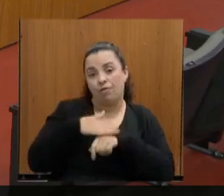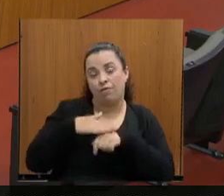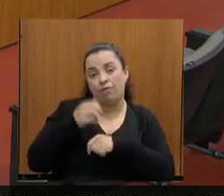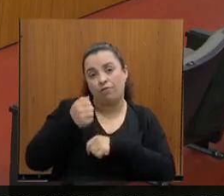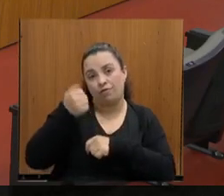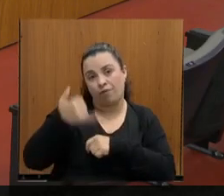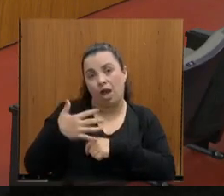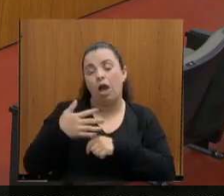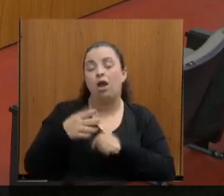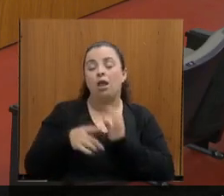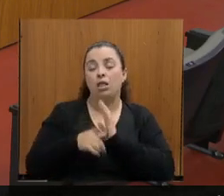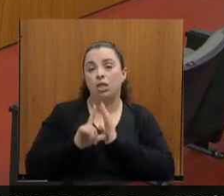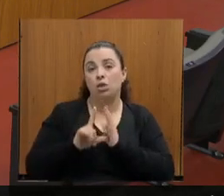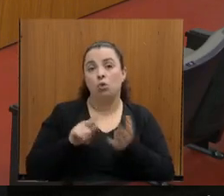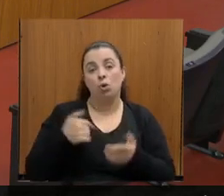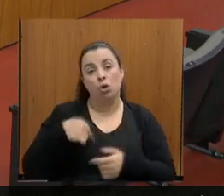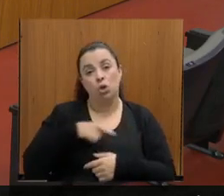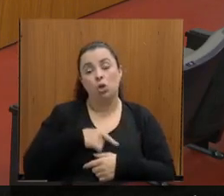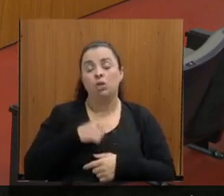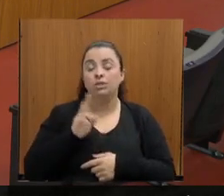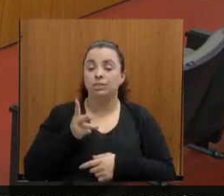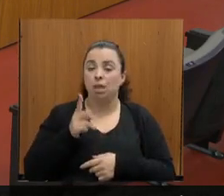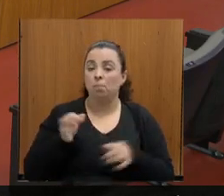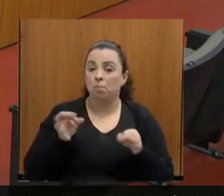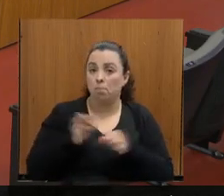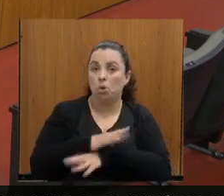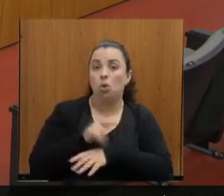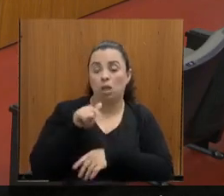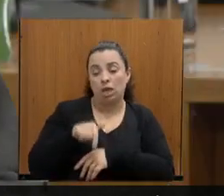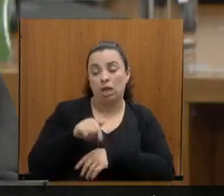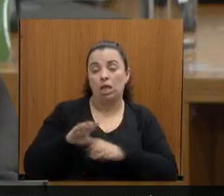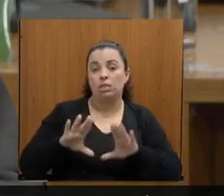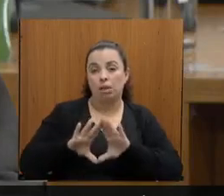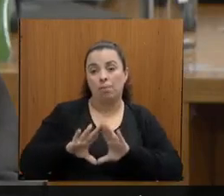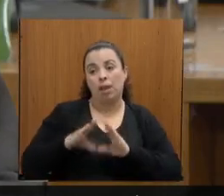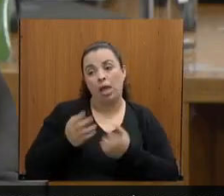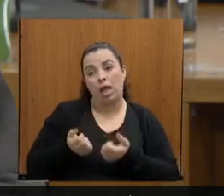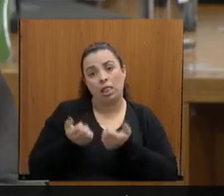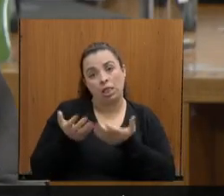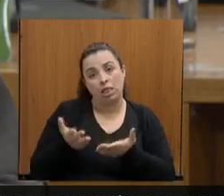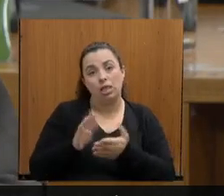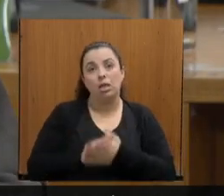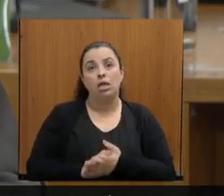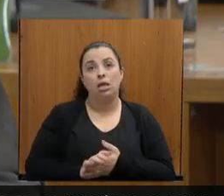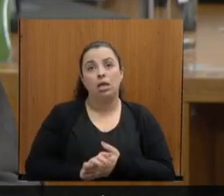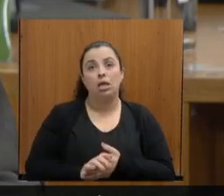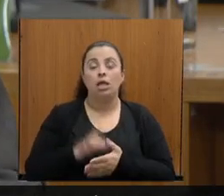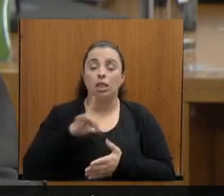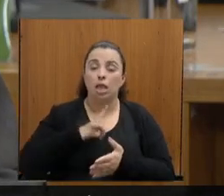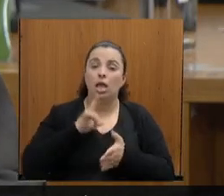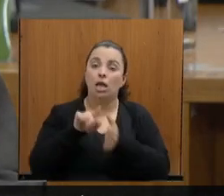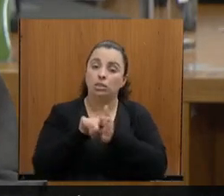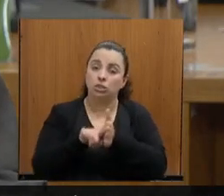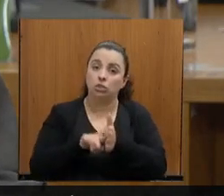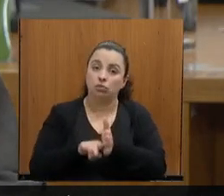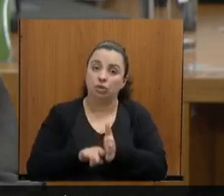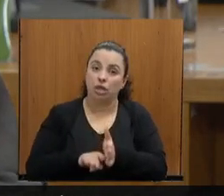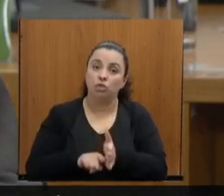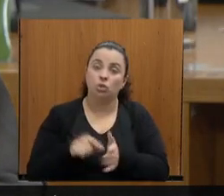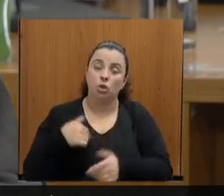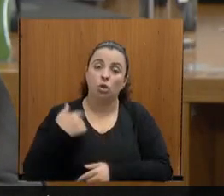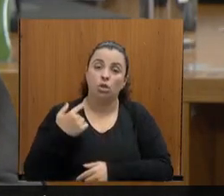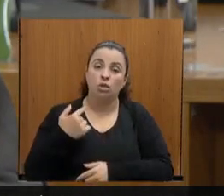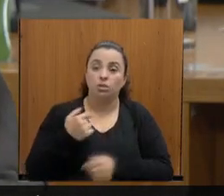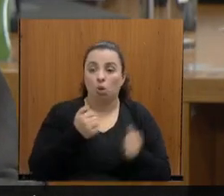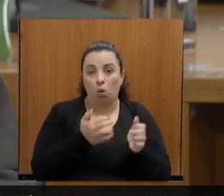efetivamente sempre tivemos a disposição desta assembleia e seguimos à disposição das investigações em